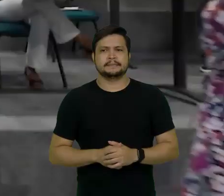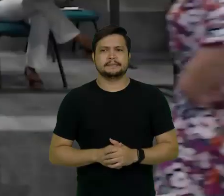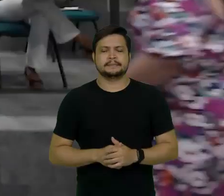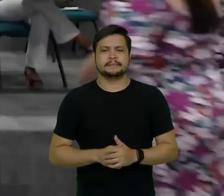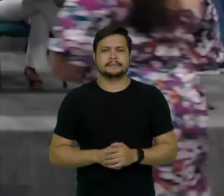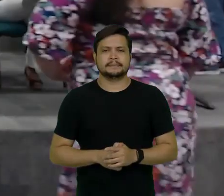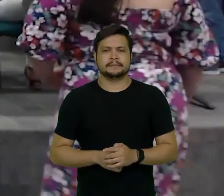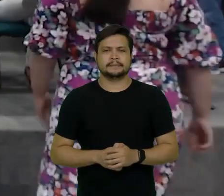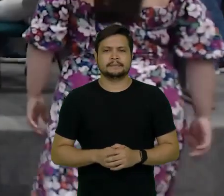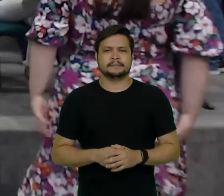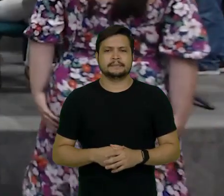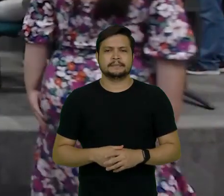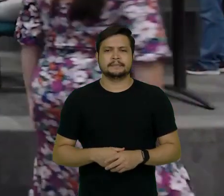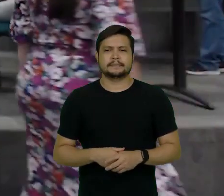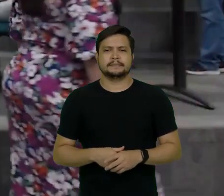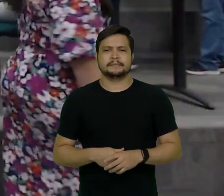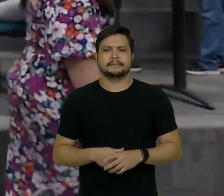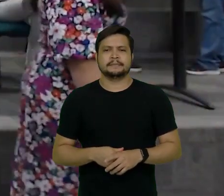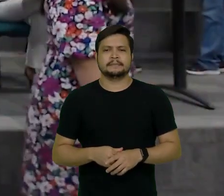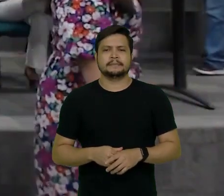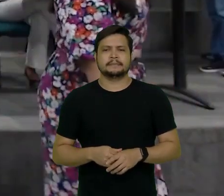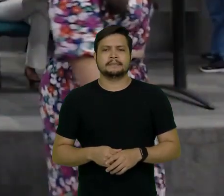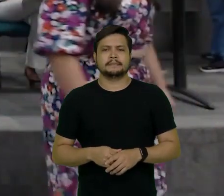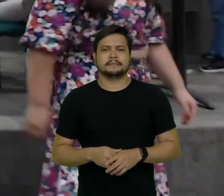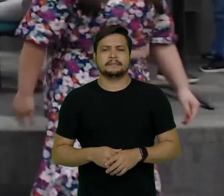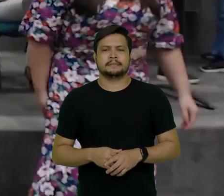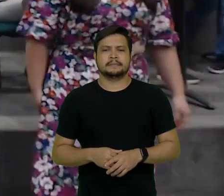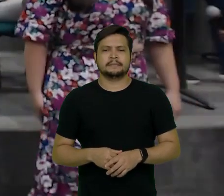Ele desce para cá, viu? Você vai olhar para as câmeras, certo?